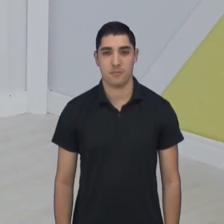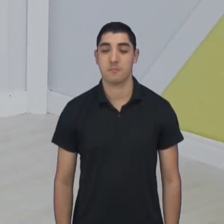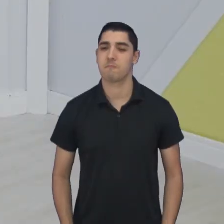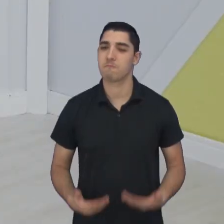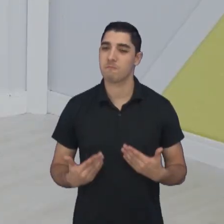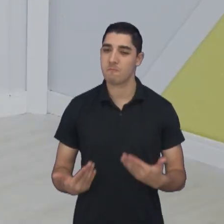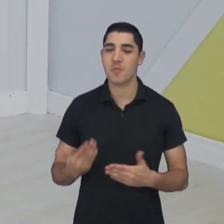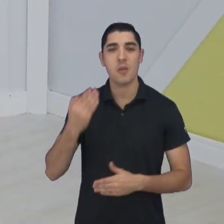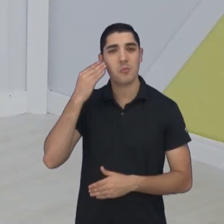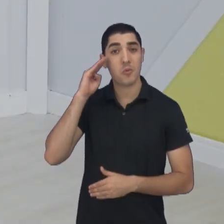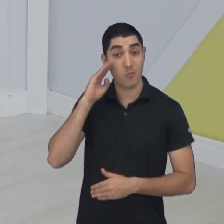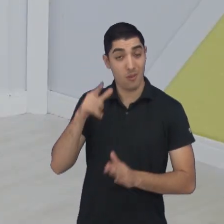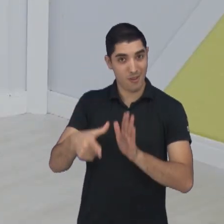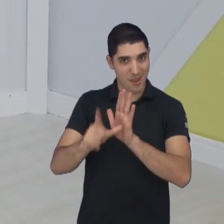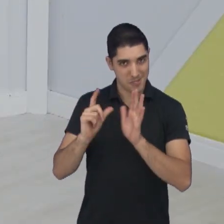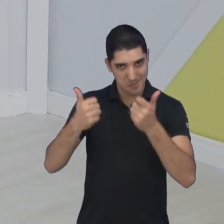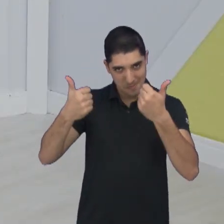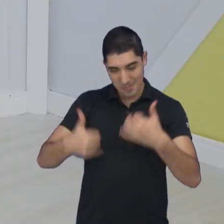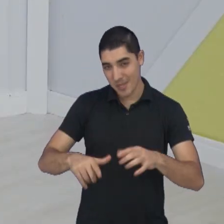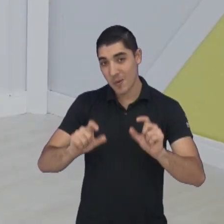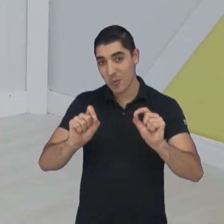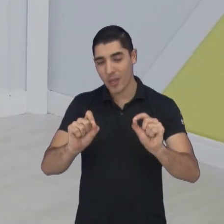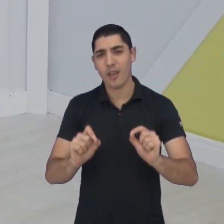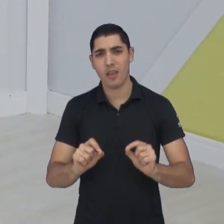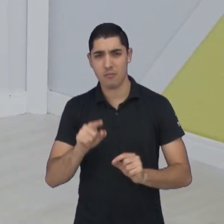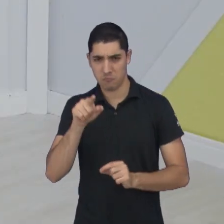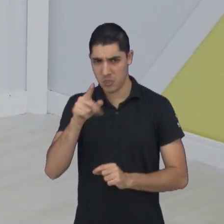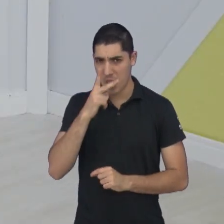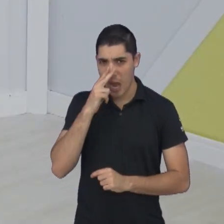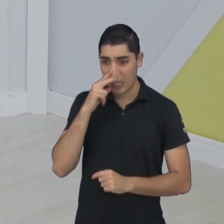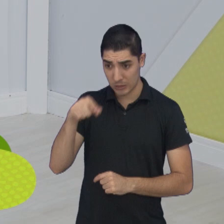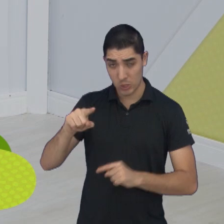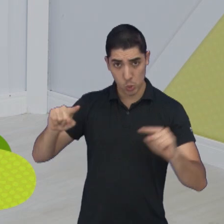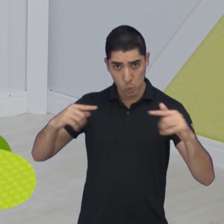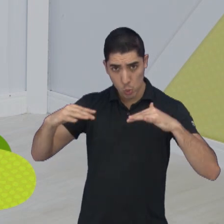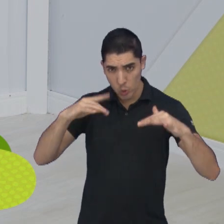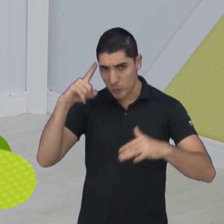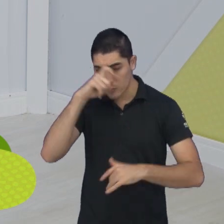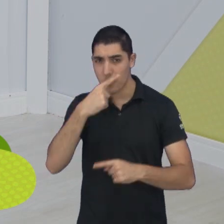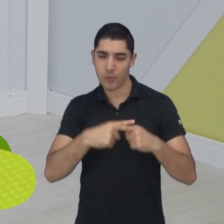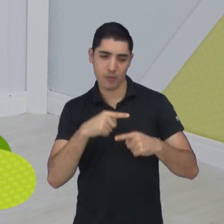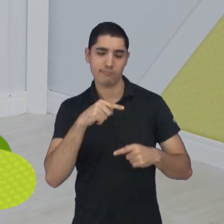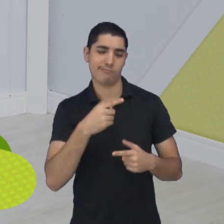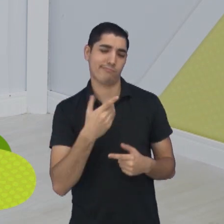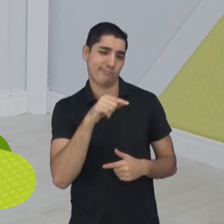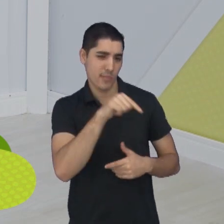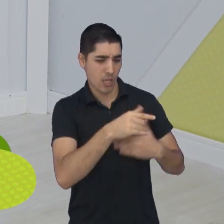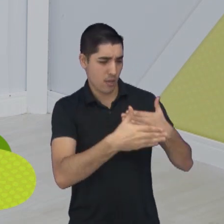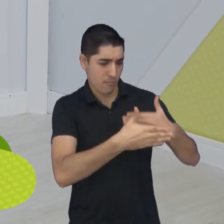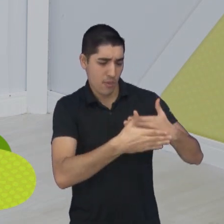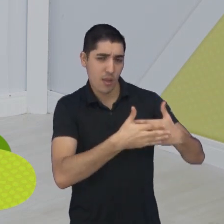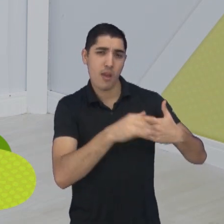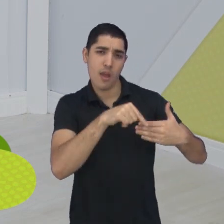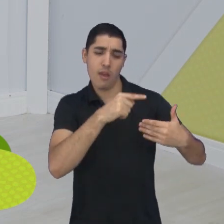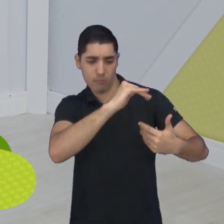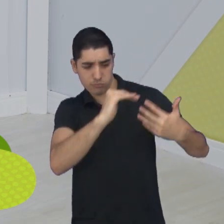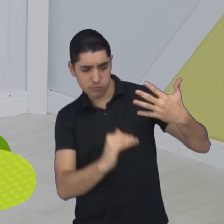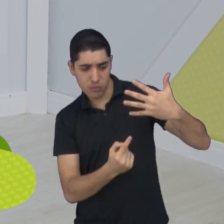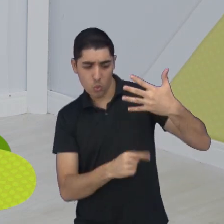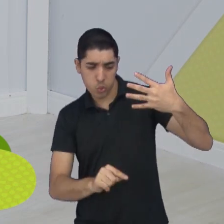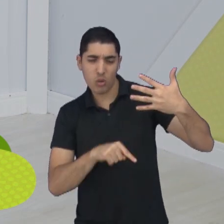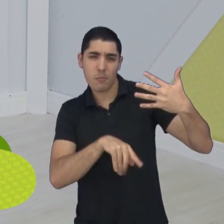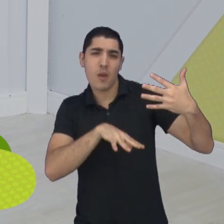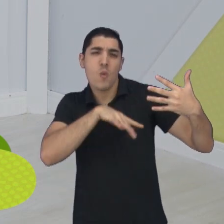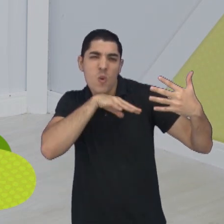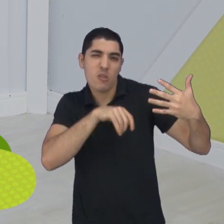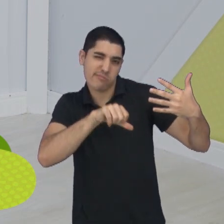Brunão, aquilo que eu falei na abertura, você entende que é um jogo complicado, porque o Comercial, a gente sabe, é a lanterna, a pior equipe da competição, mas vem aqui